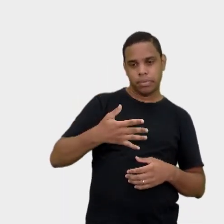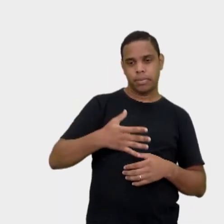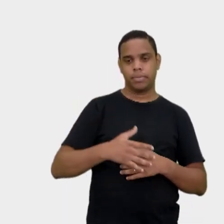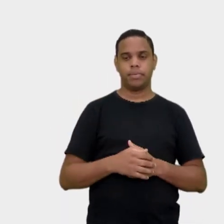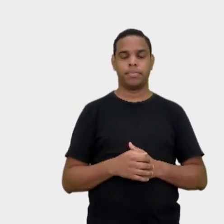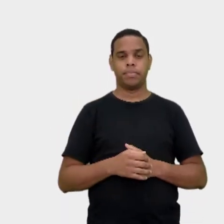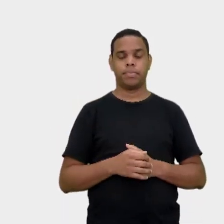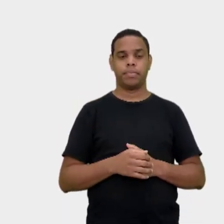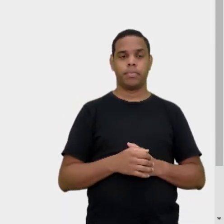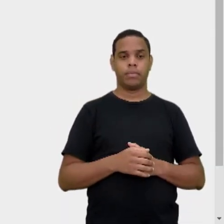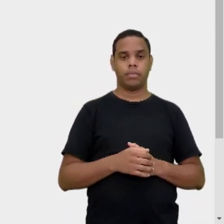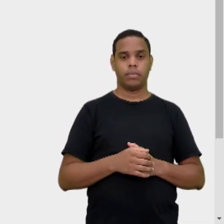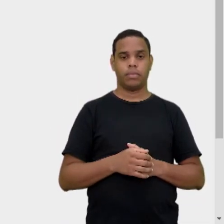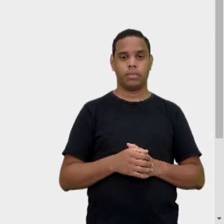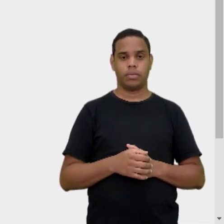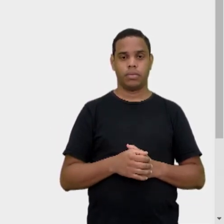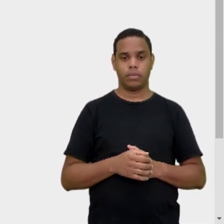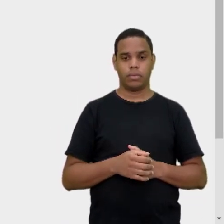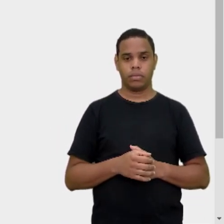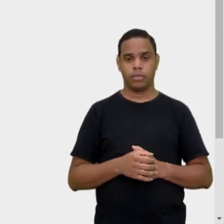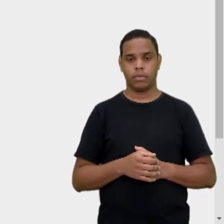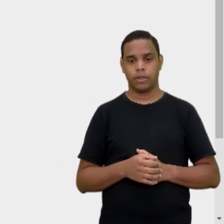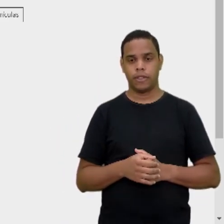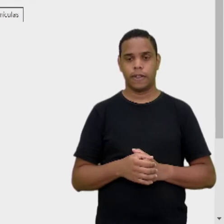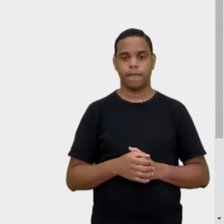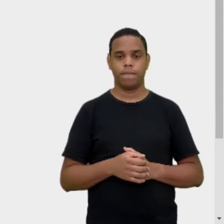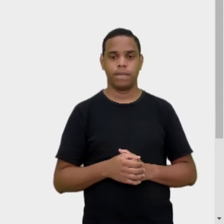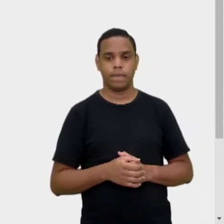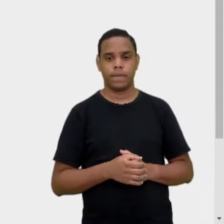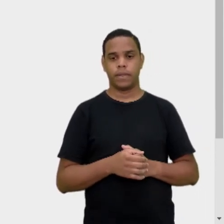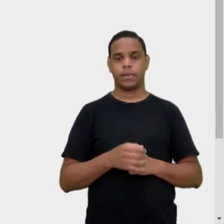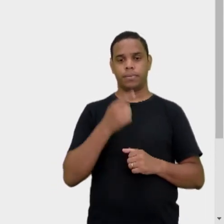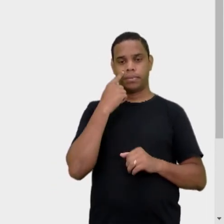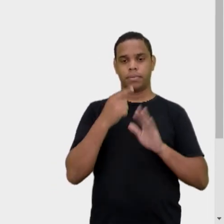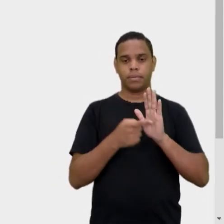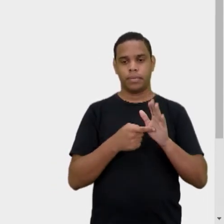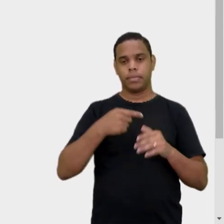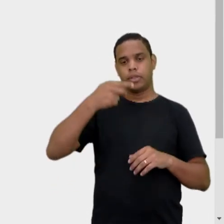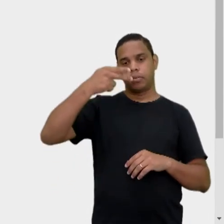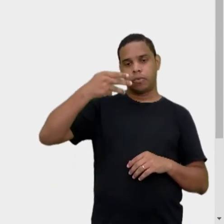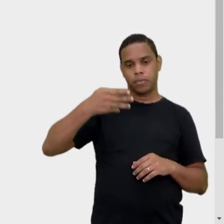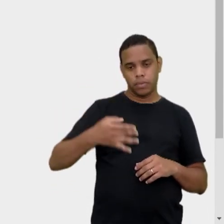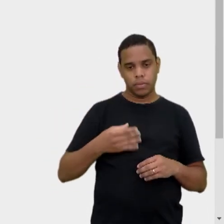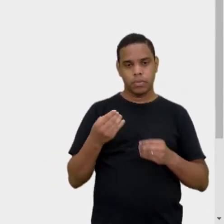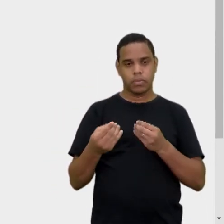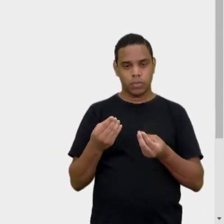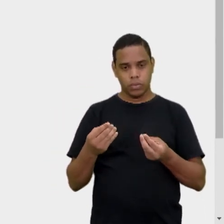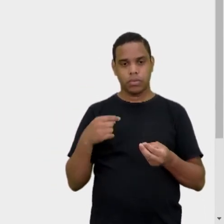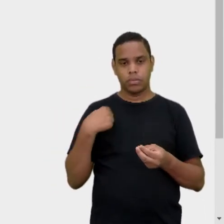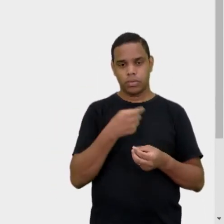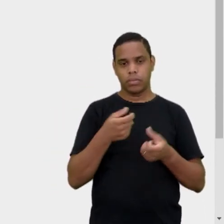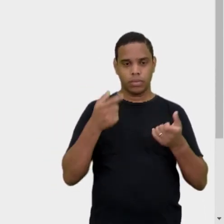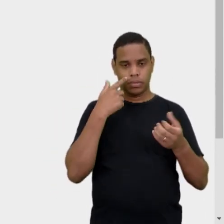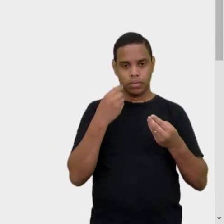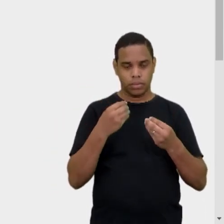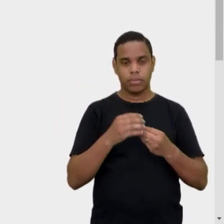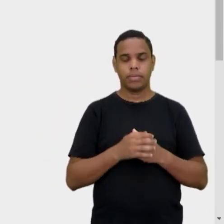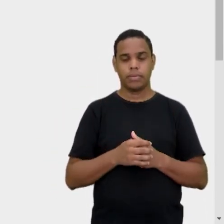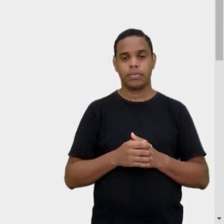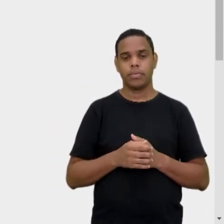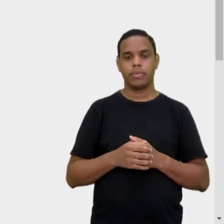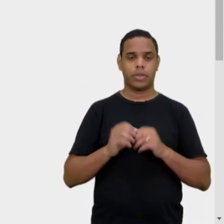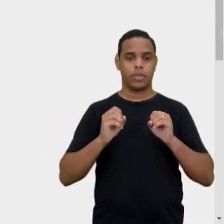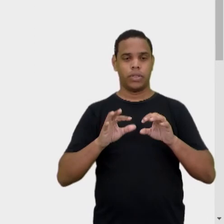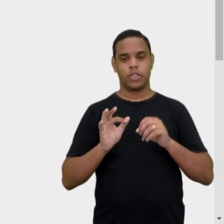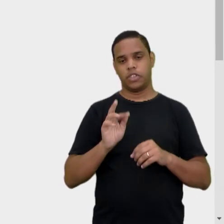vendo? Então ele vai acessar aí uma página de ranking aí, mostrando aí, né, todas essas relações que a gente viu aqui, ó. Posso ver